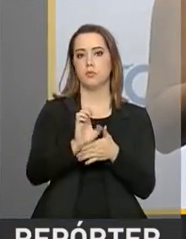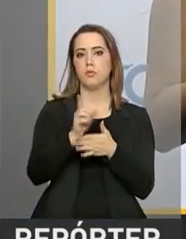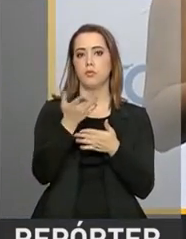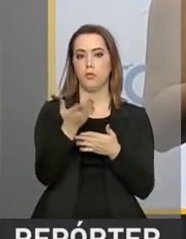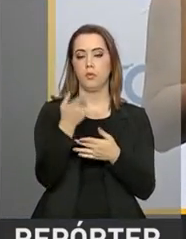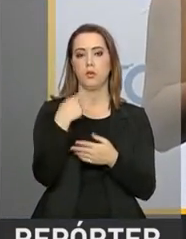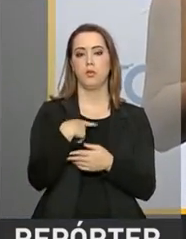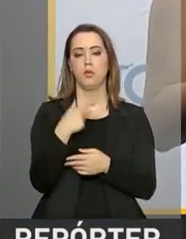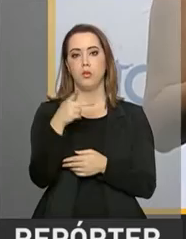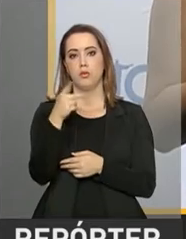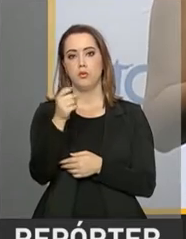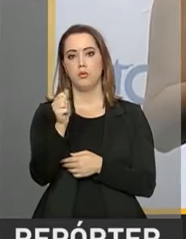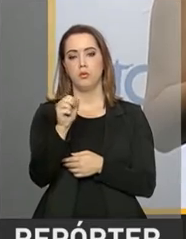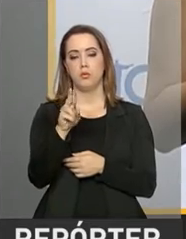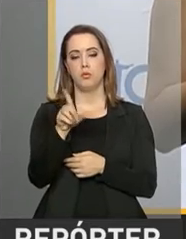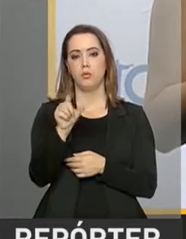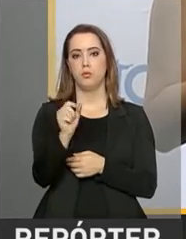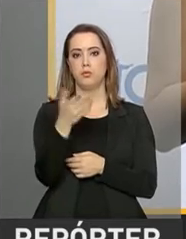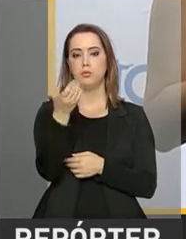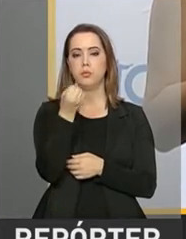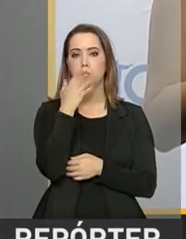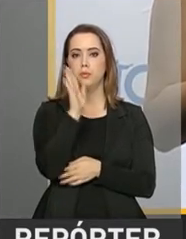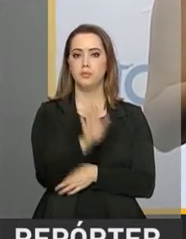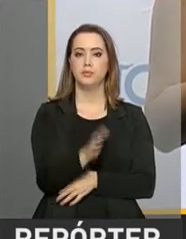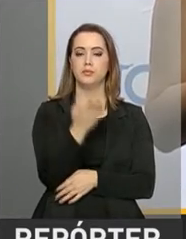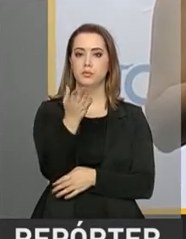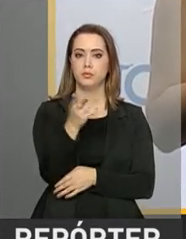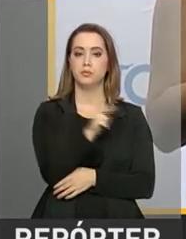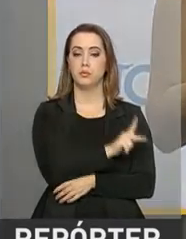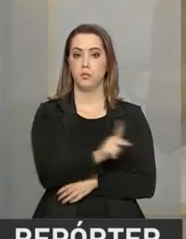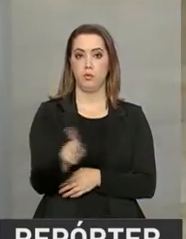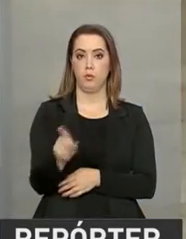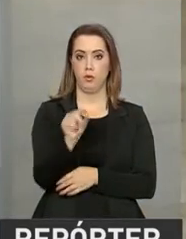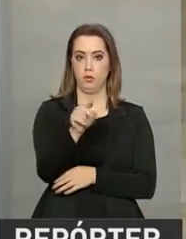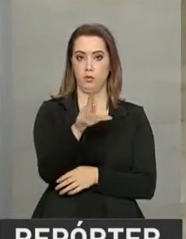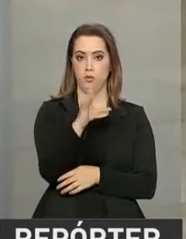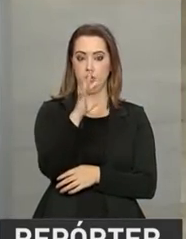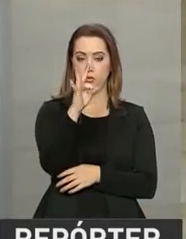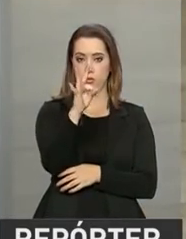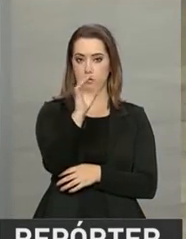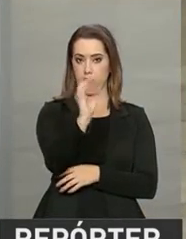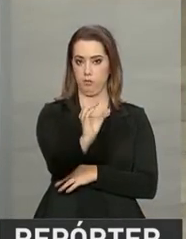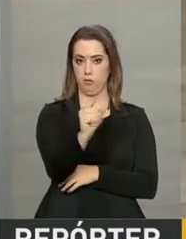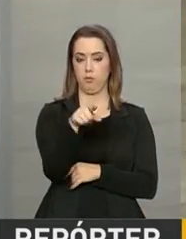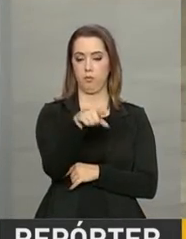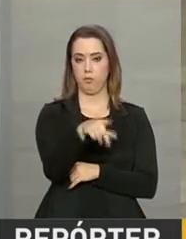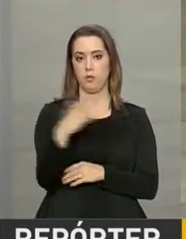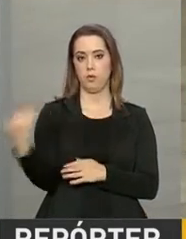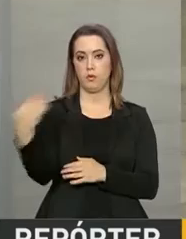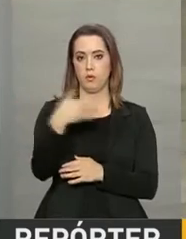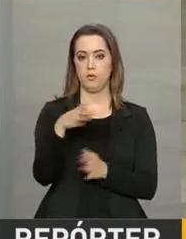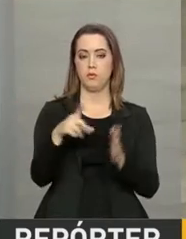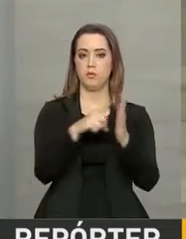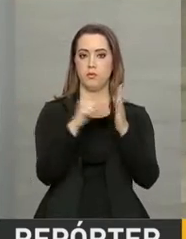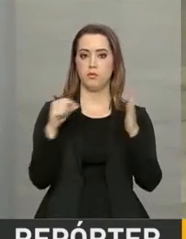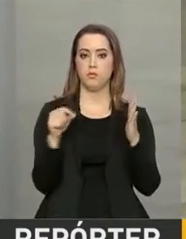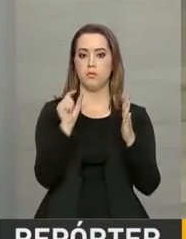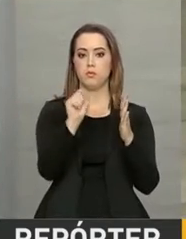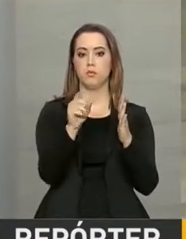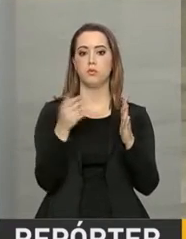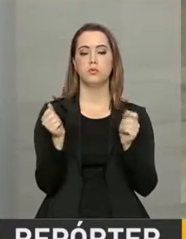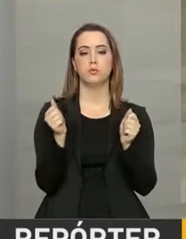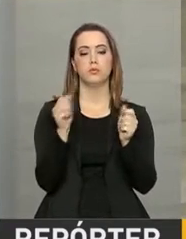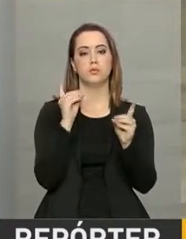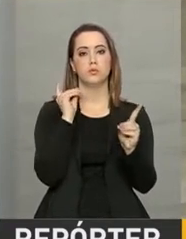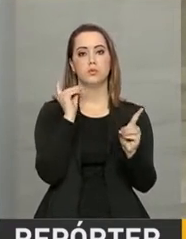Paulo. Boa tarde, Luana. Os presidentes dos Tribunais de Contas Estaduais vieram aqui ao Palácio do Planalto neste encontro com o